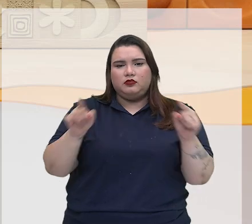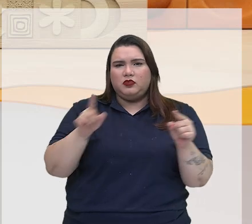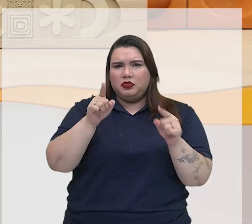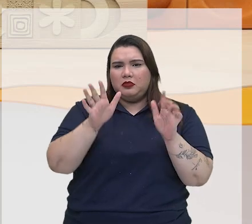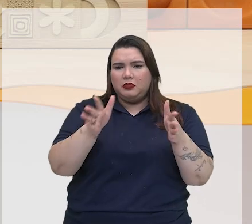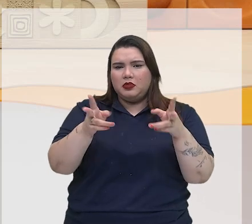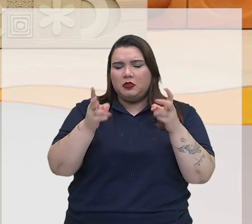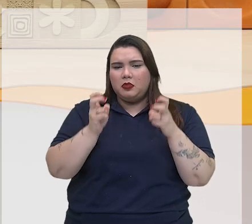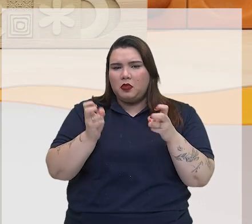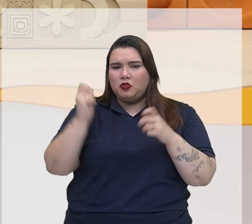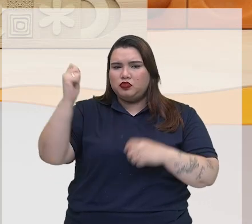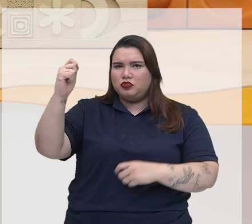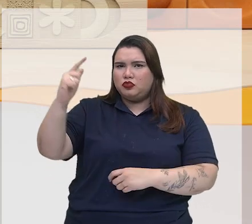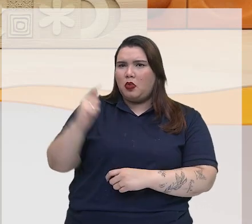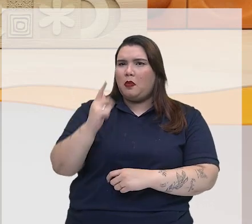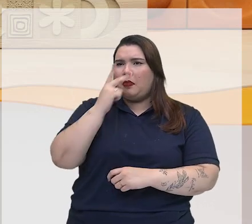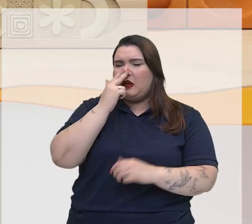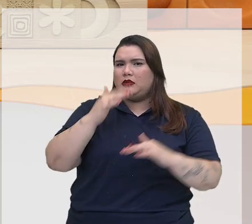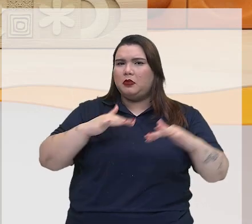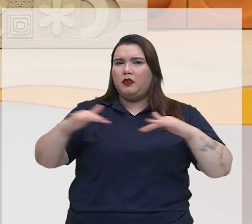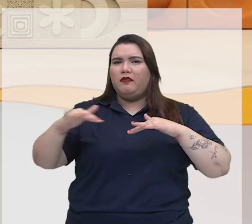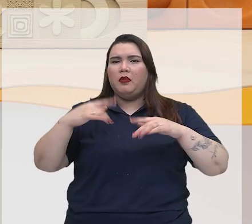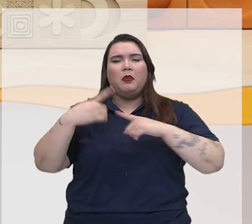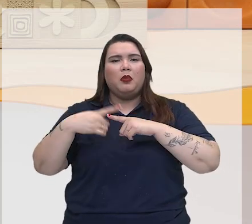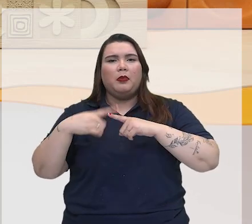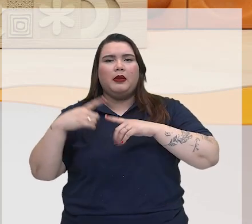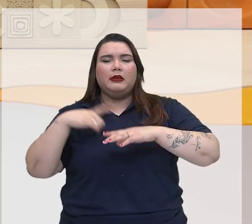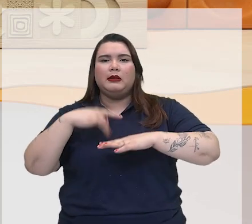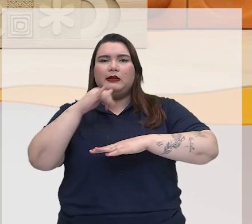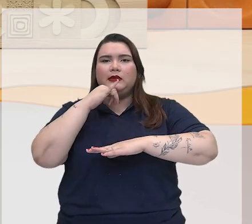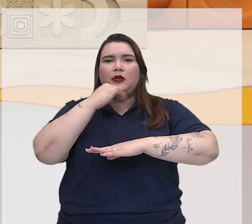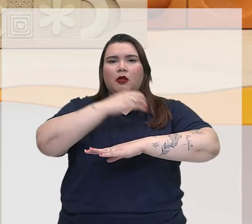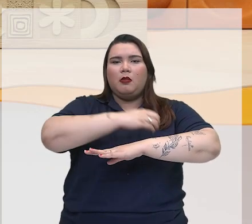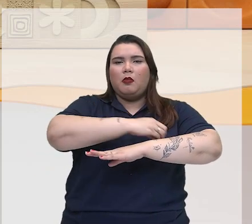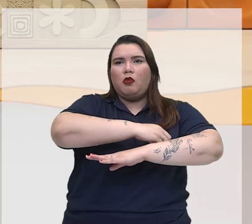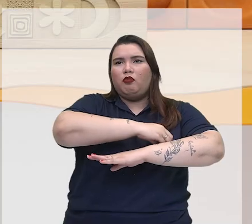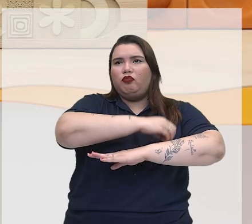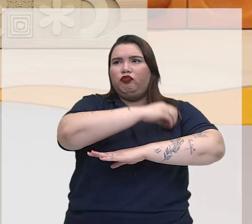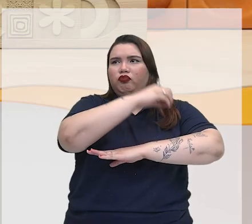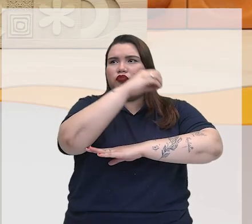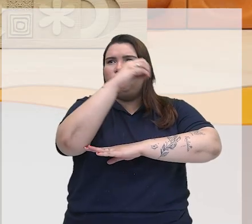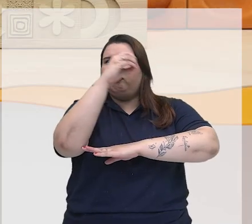repararam como o sol ele parece se mover durante o dia?